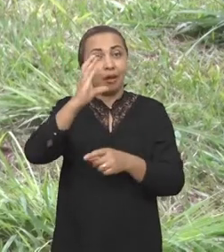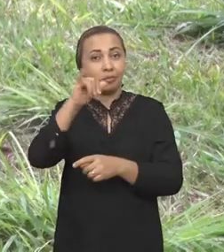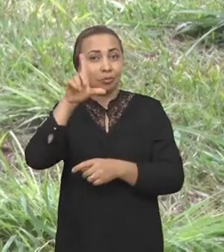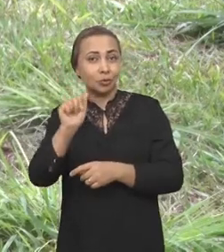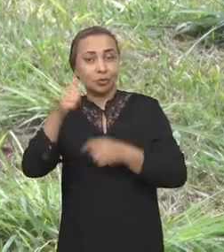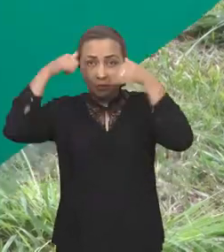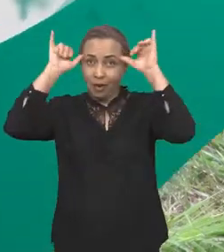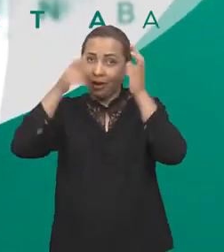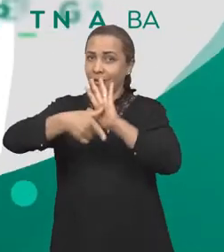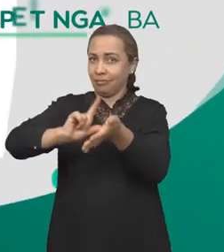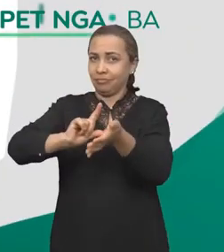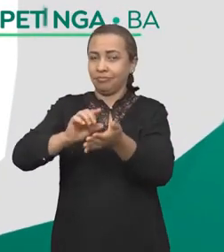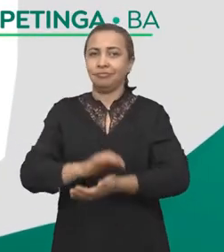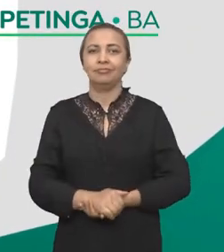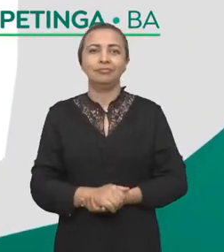precoce.